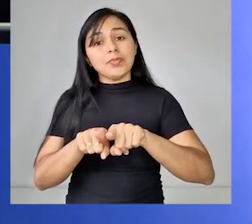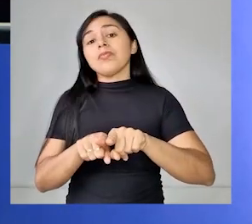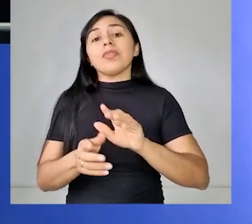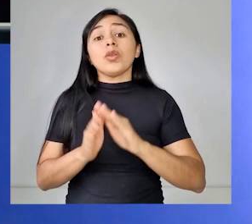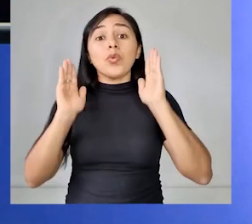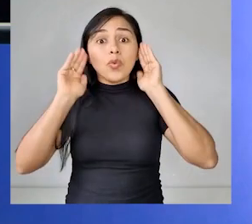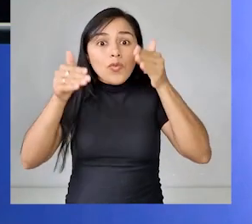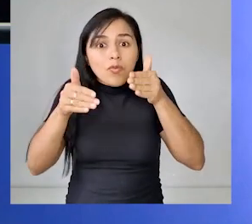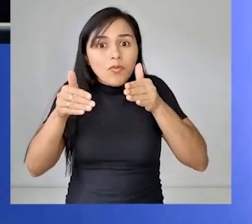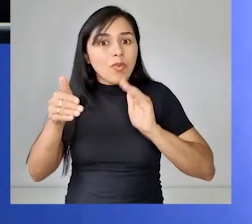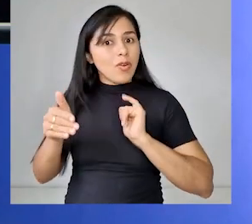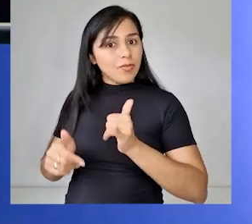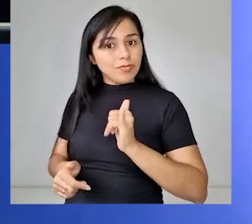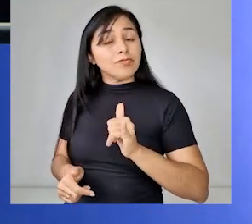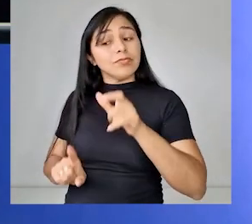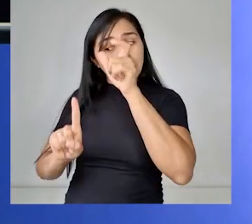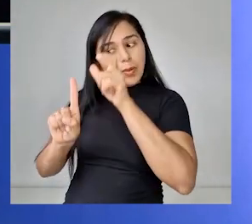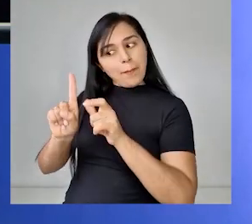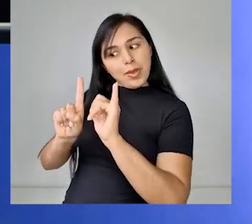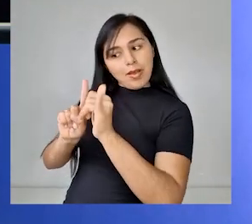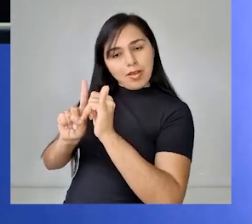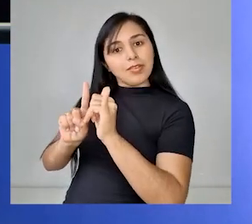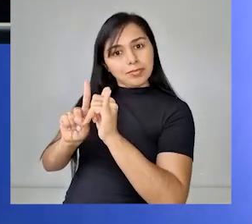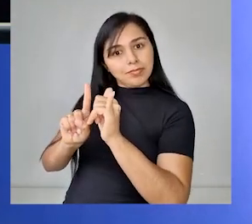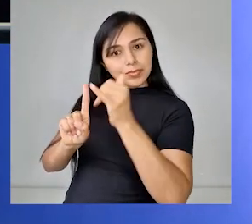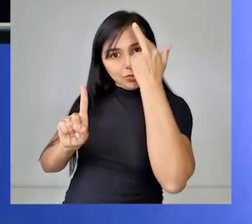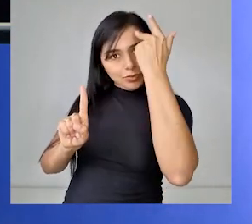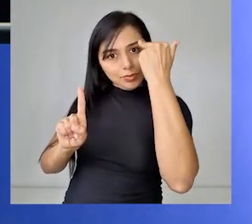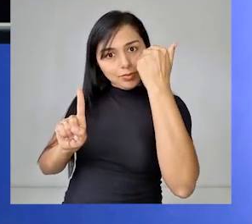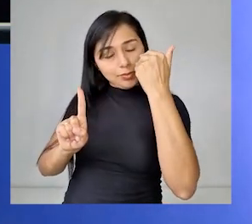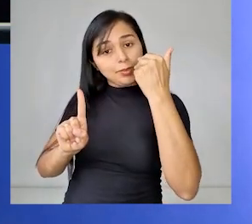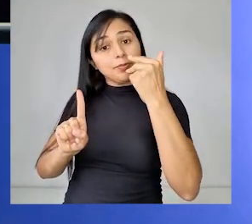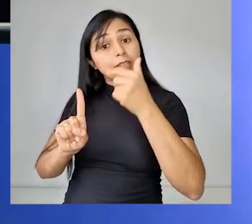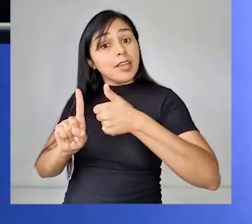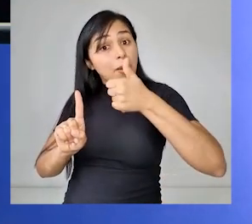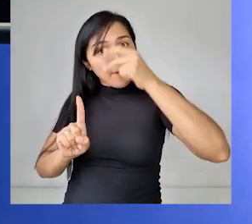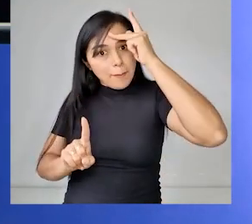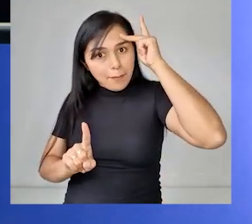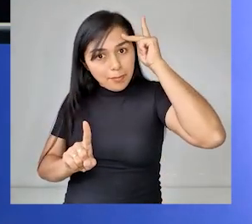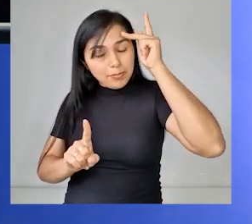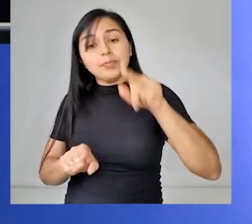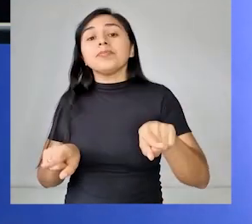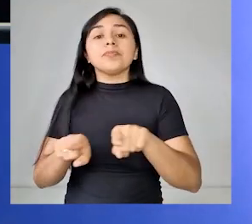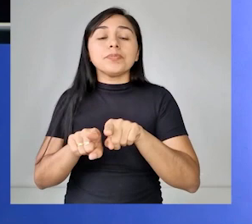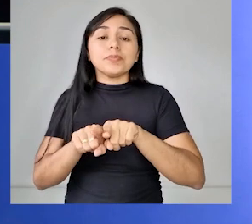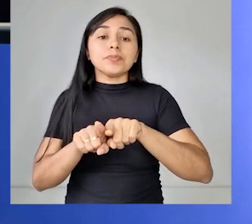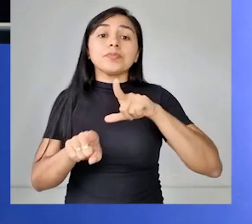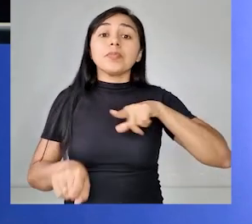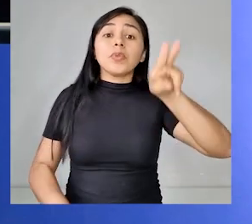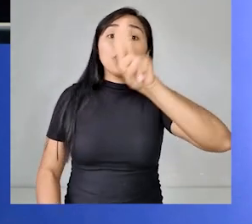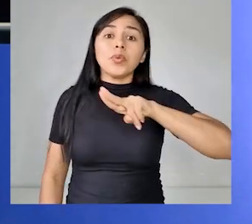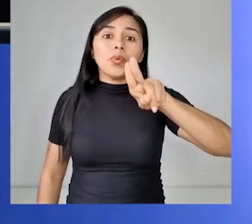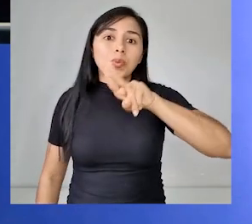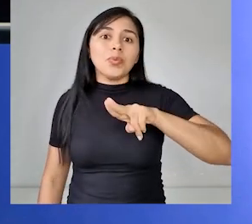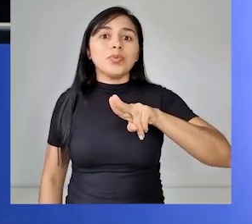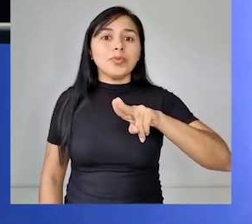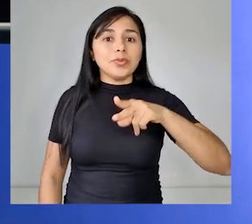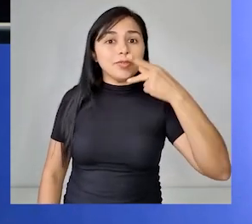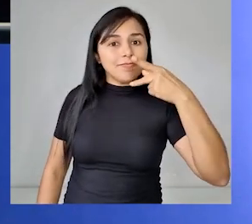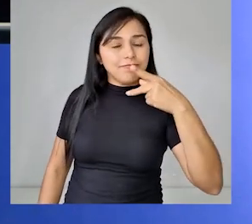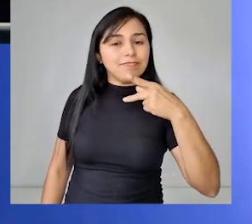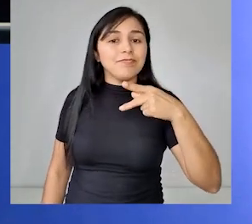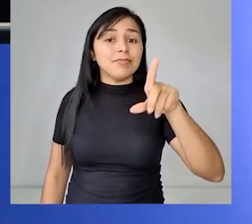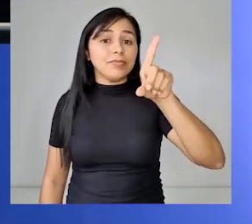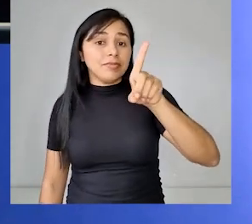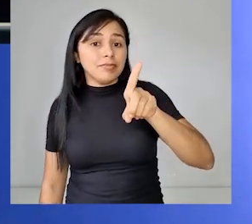foco narrativo é composto por um narrador em primeira pessoa e há, em diversos momentos, o uso do discurso direto, em que o